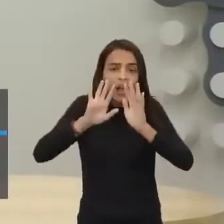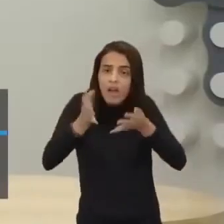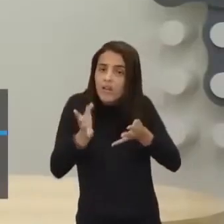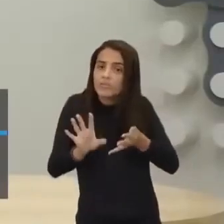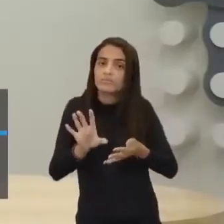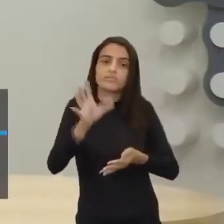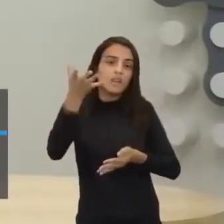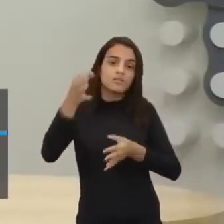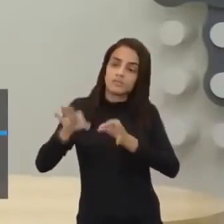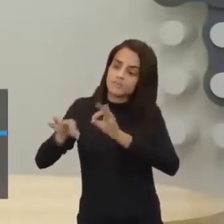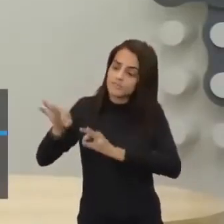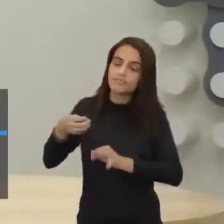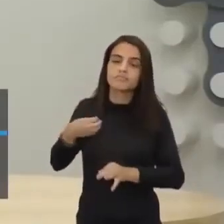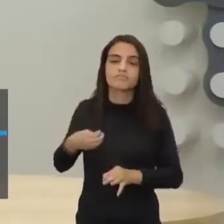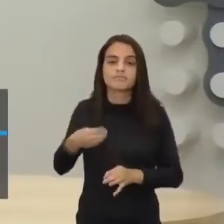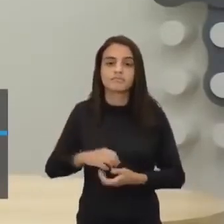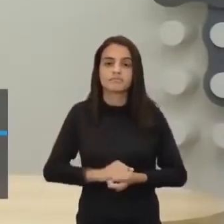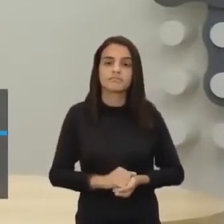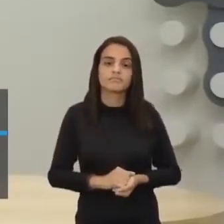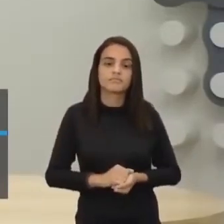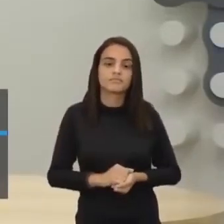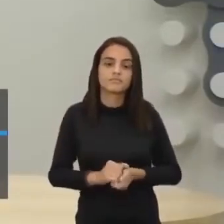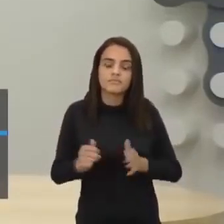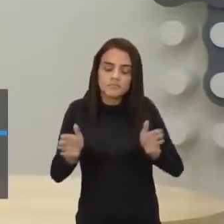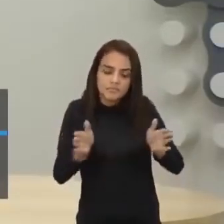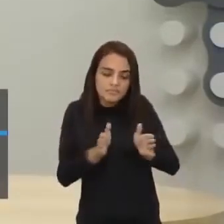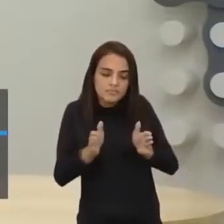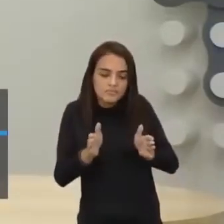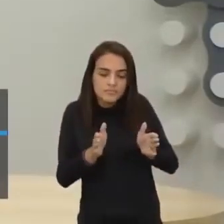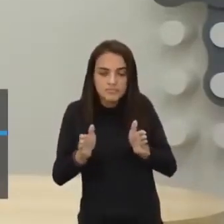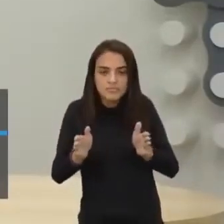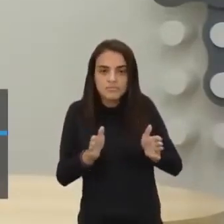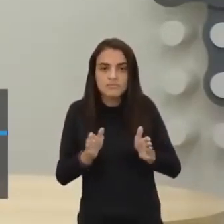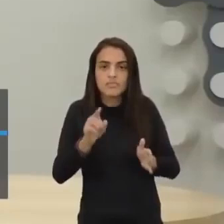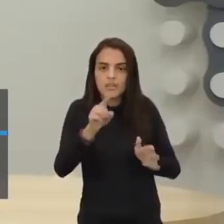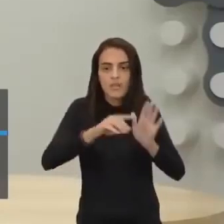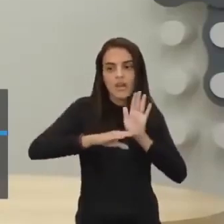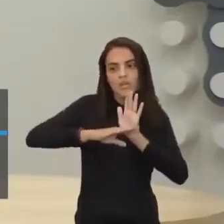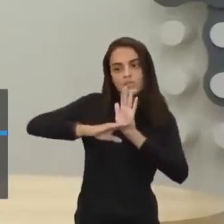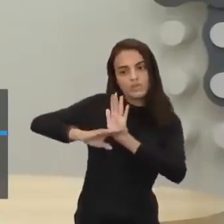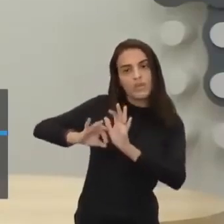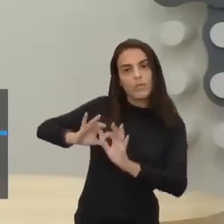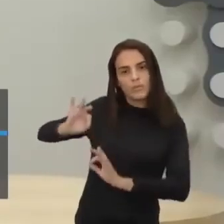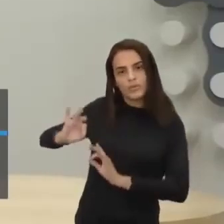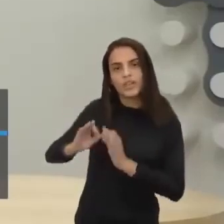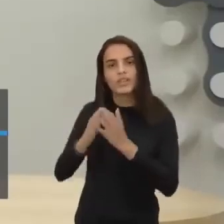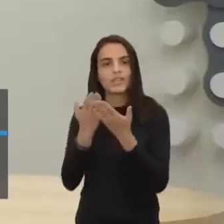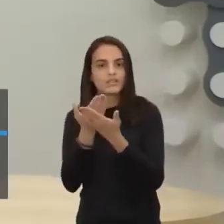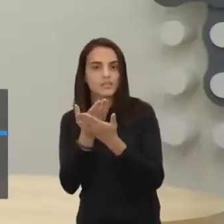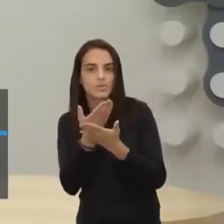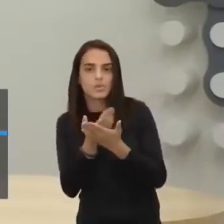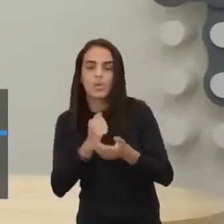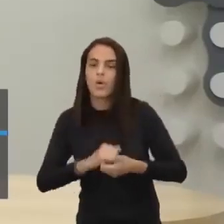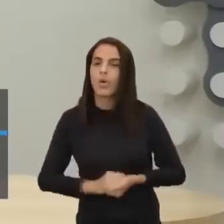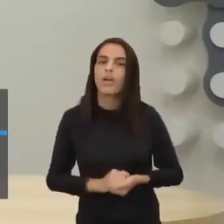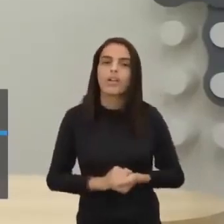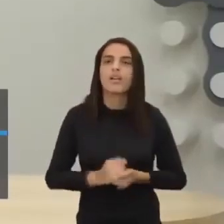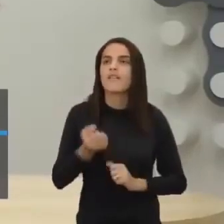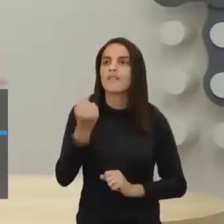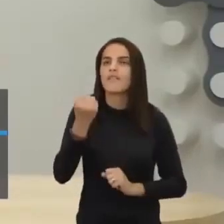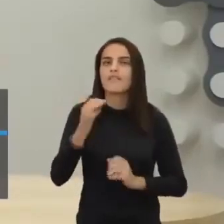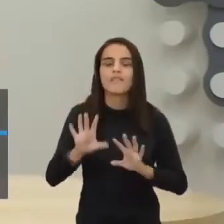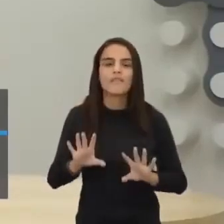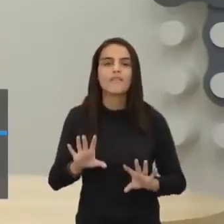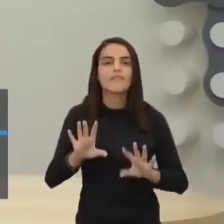dia, né? Então, em determinado momento, quando você está ali ajudando num projeto da escola, seja ele a festa junina, a gente